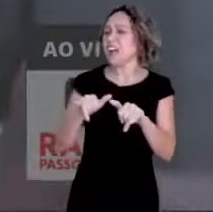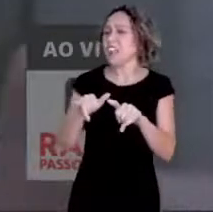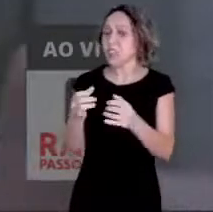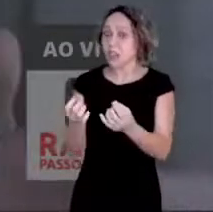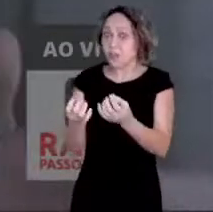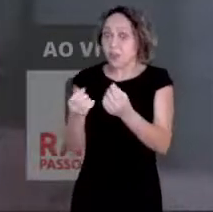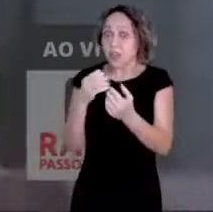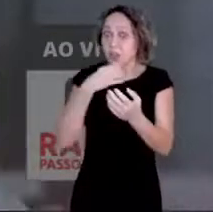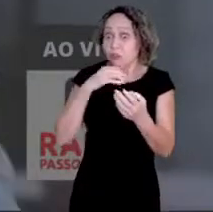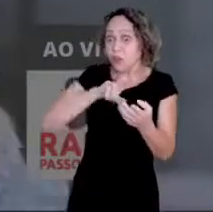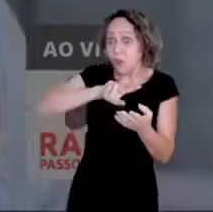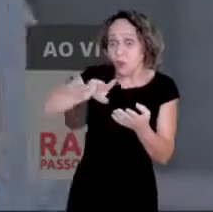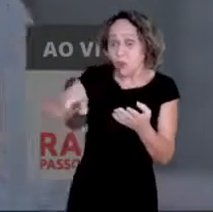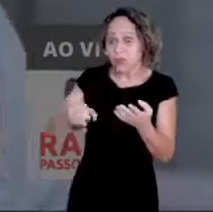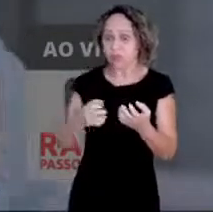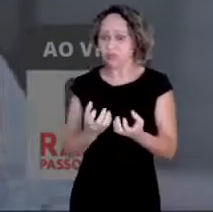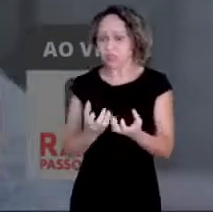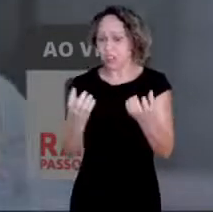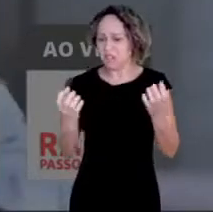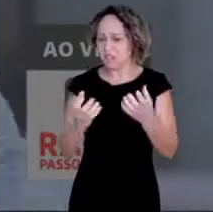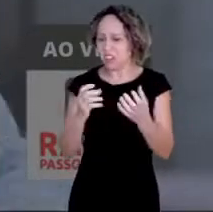de ter uma espécie